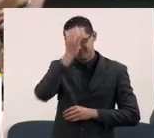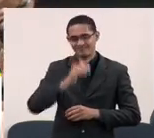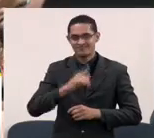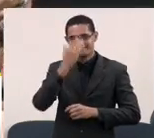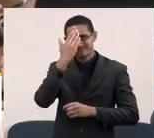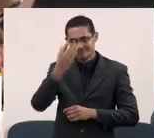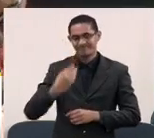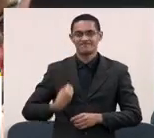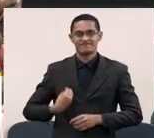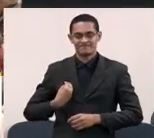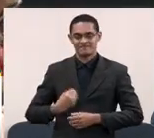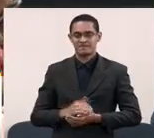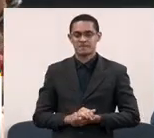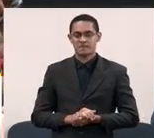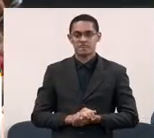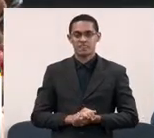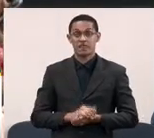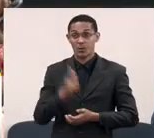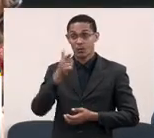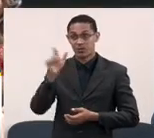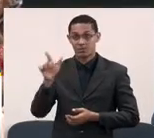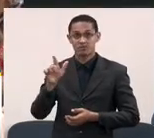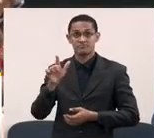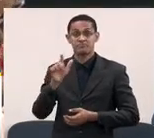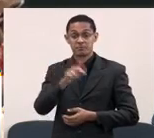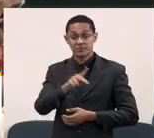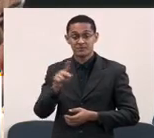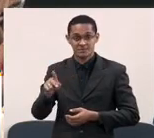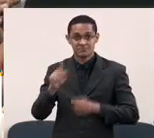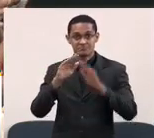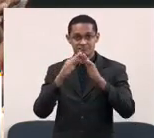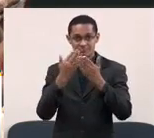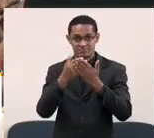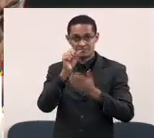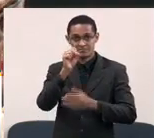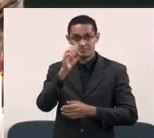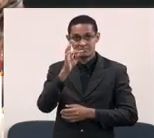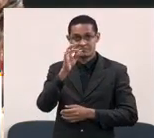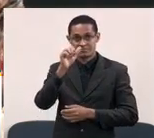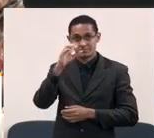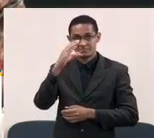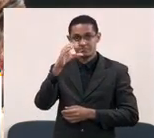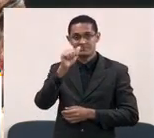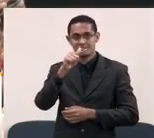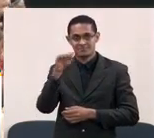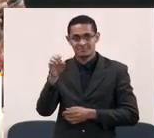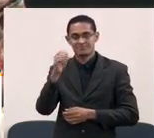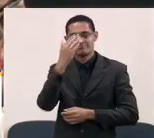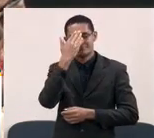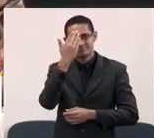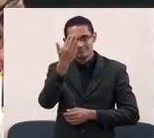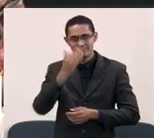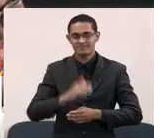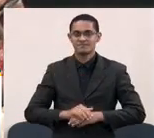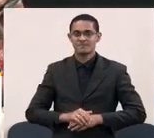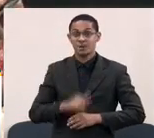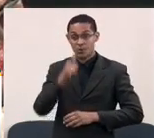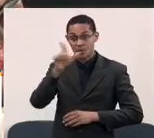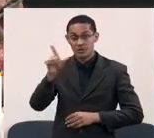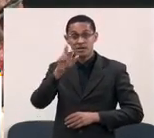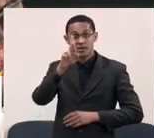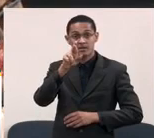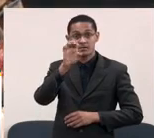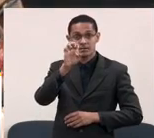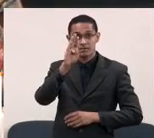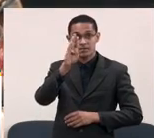é mediadora também de alunos autistas no Colégio de Estação, muito obrigada. Quero cumprimentar a Rebeca, mãe de